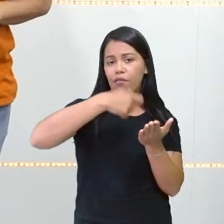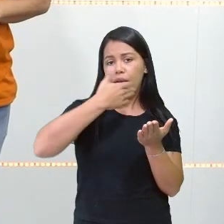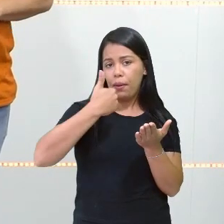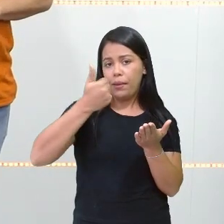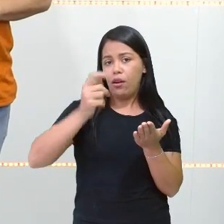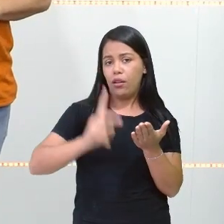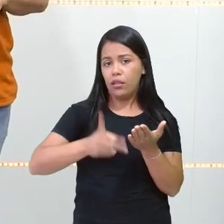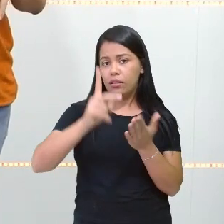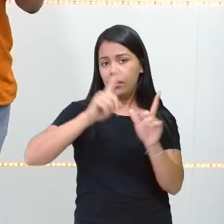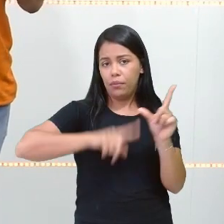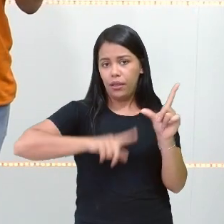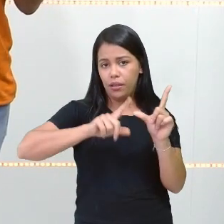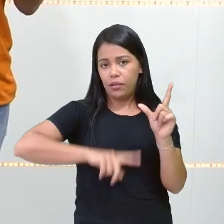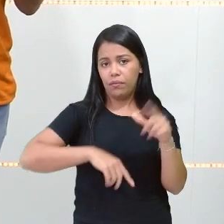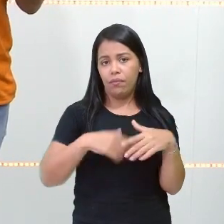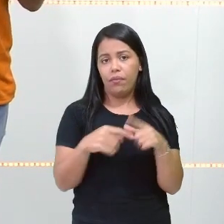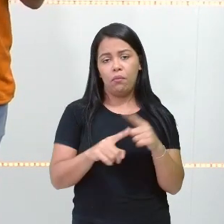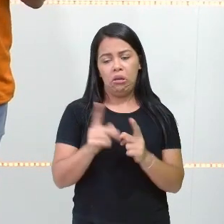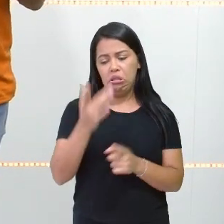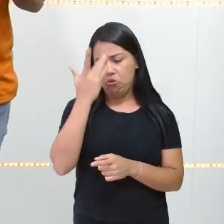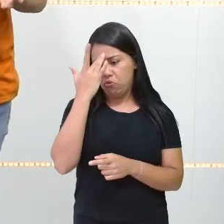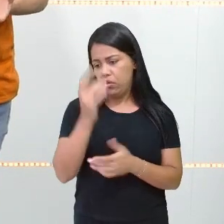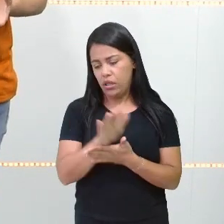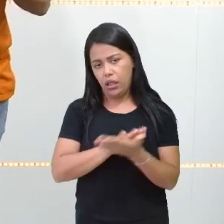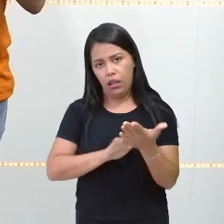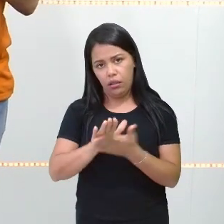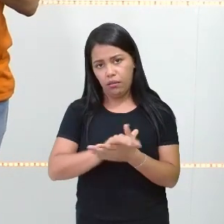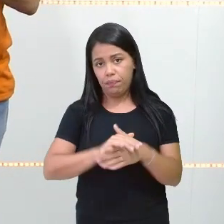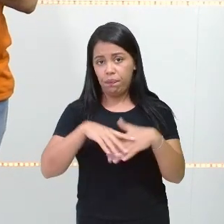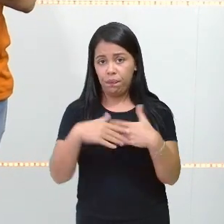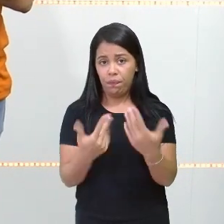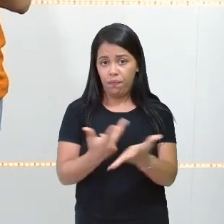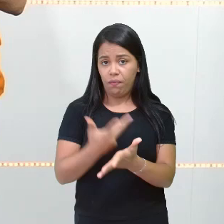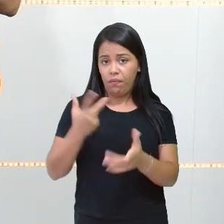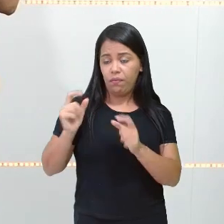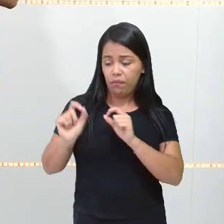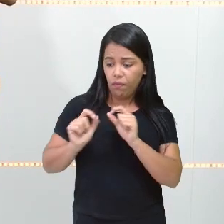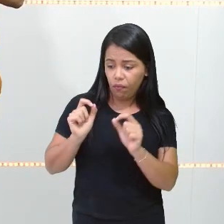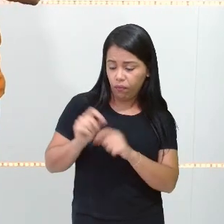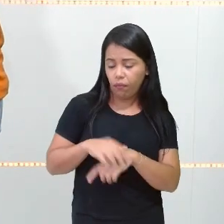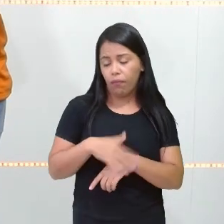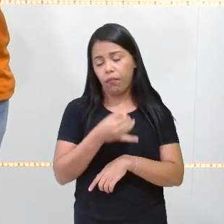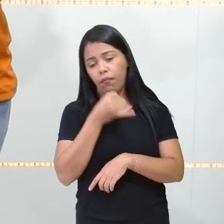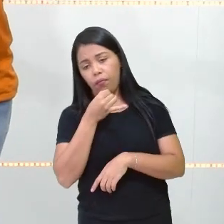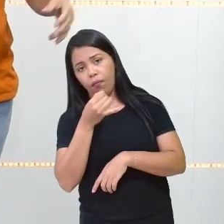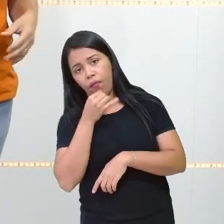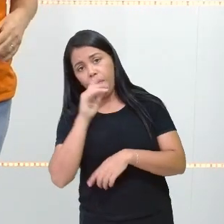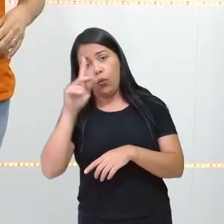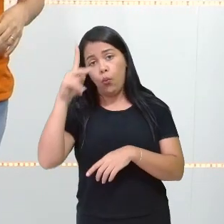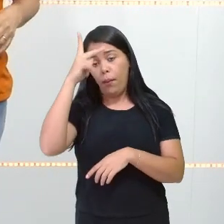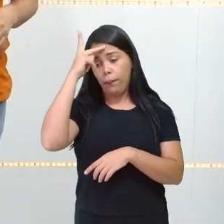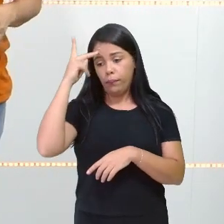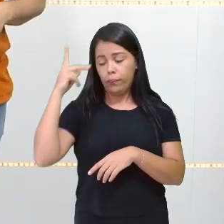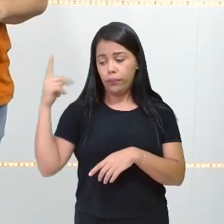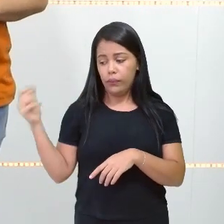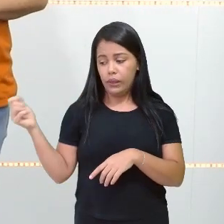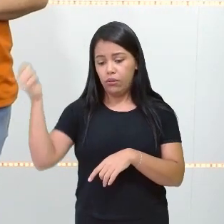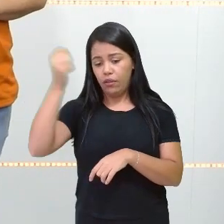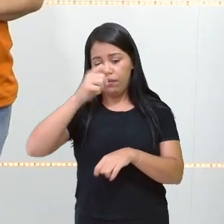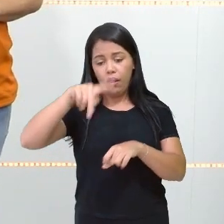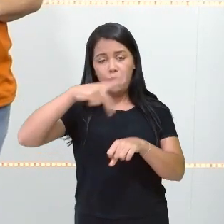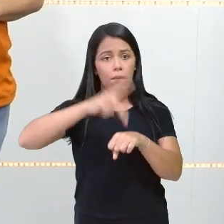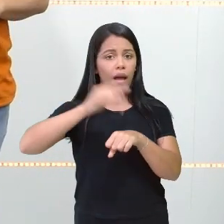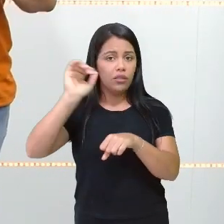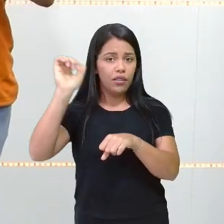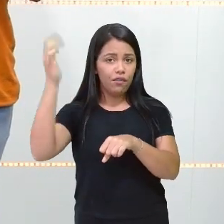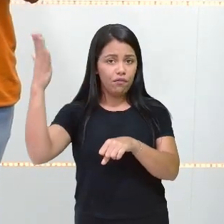letrinha. Então, mas eu não sei nada. Então, o que acontece? Se de repente uma estrangeira, né, como eu, como a professora Cátia, como qualquer um de nós